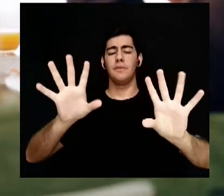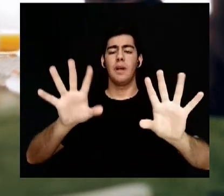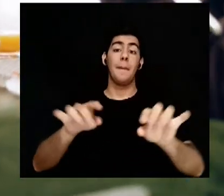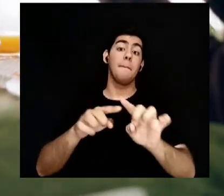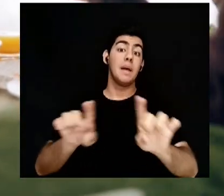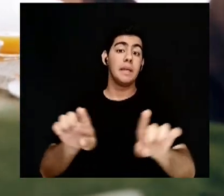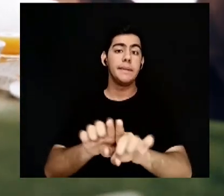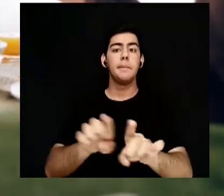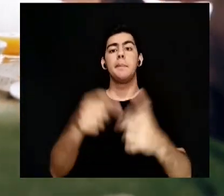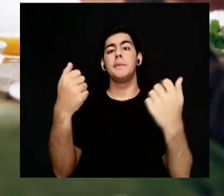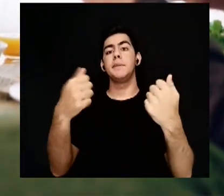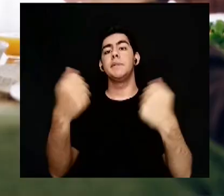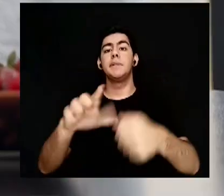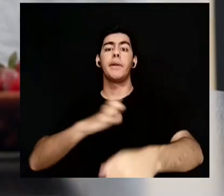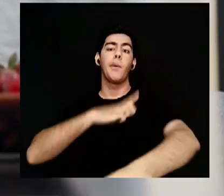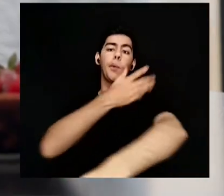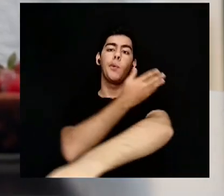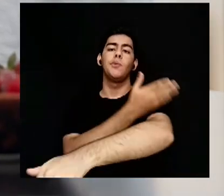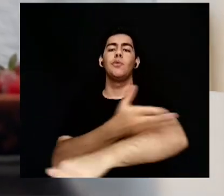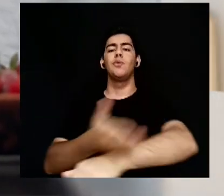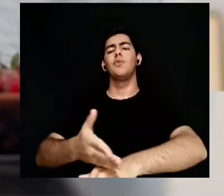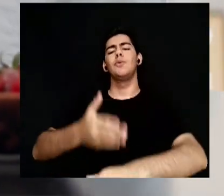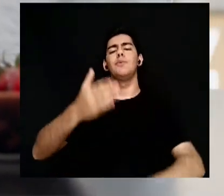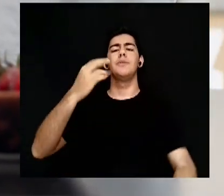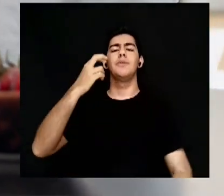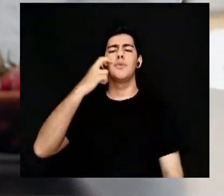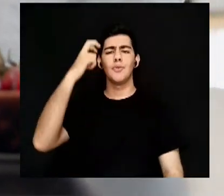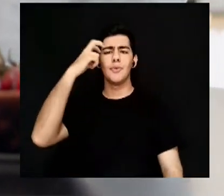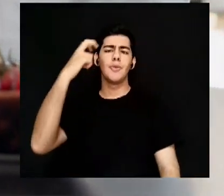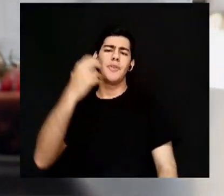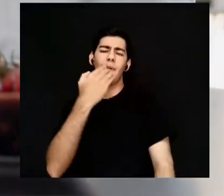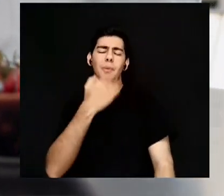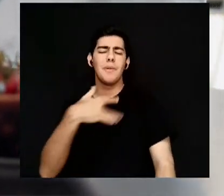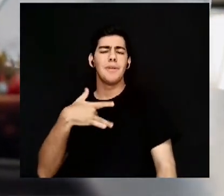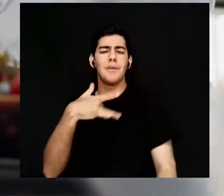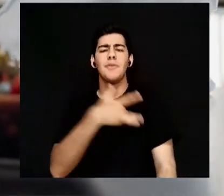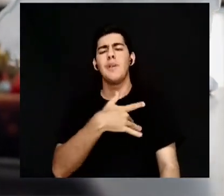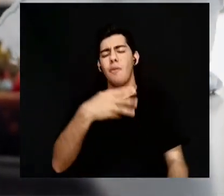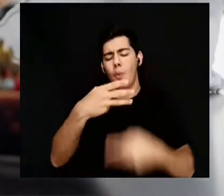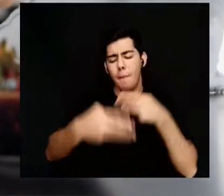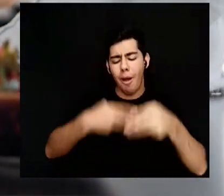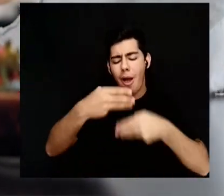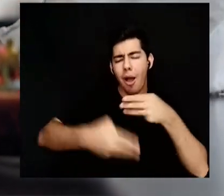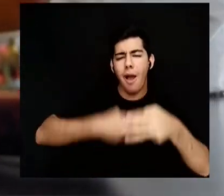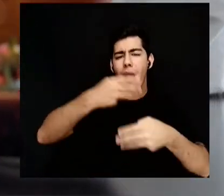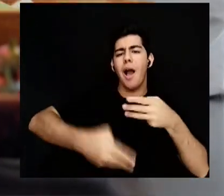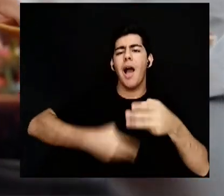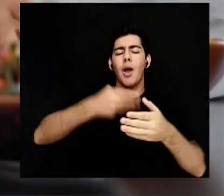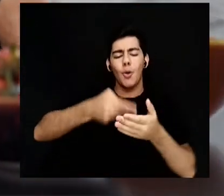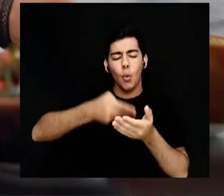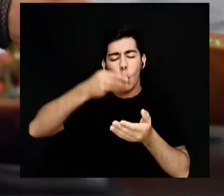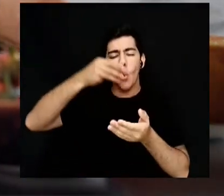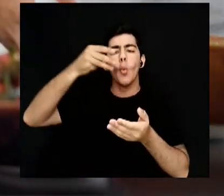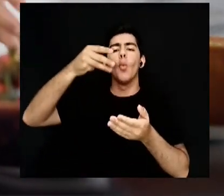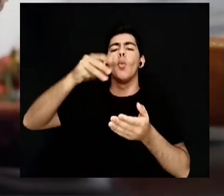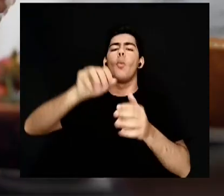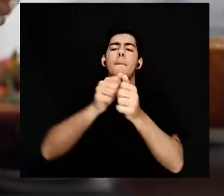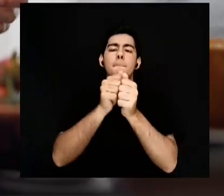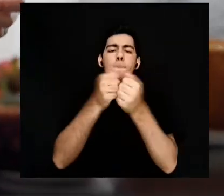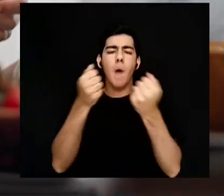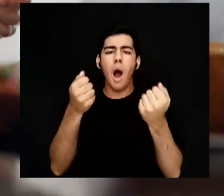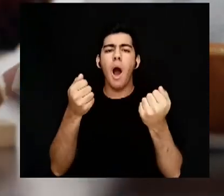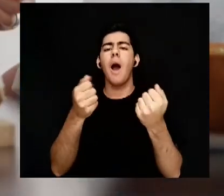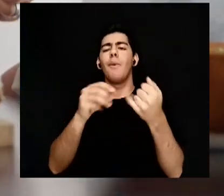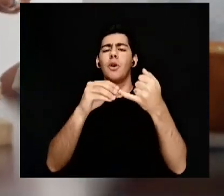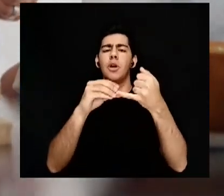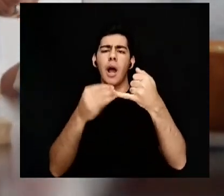de arroz, feijão, sim, pode um macarrãozinho, não tem problema algum, pode um pãozinho, não tem problema algum. A questão